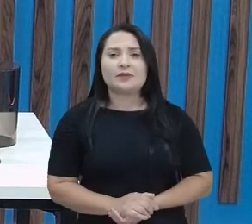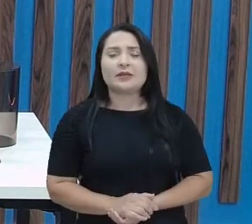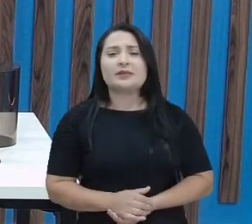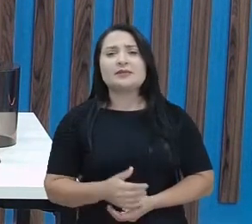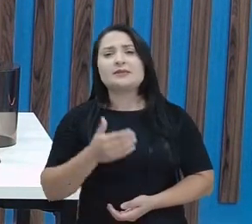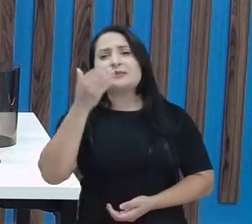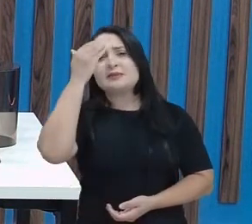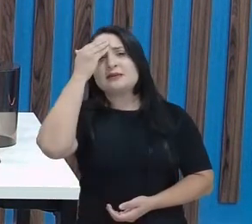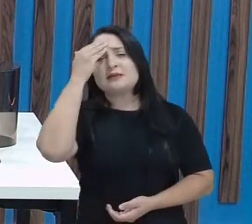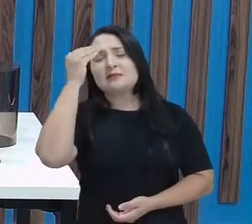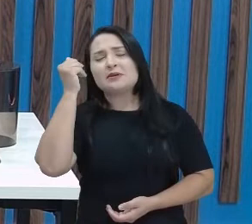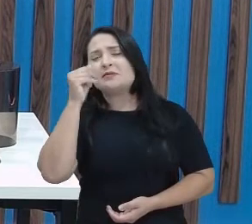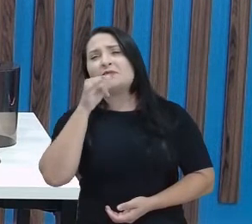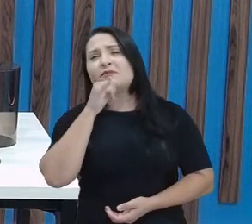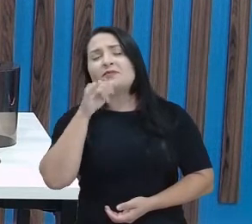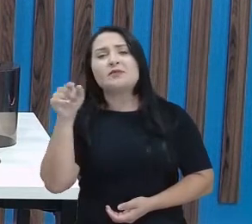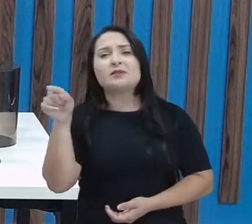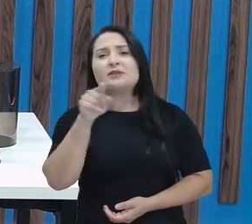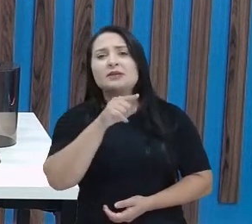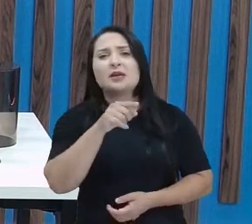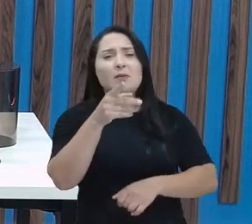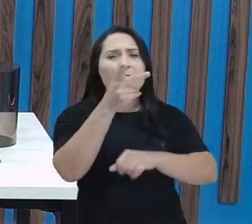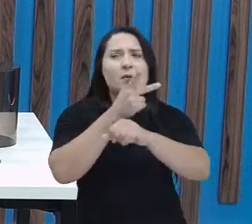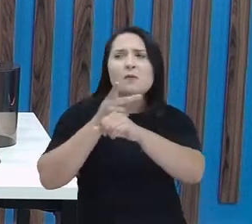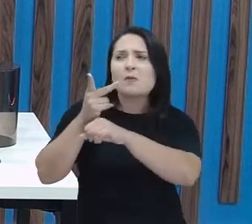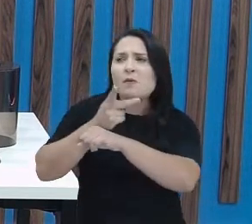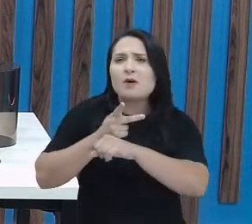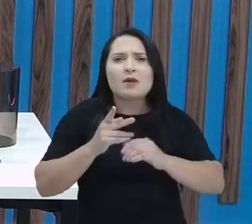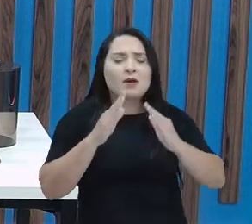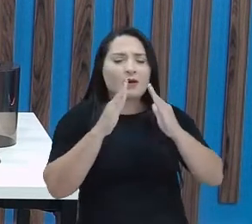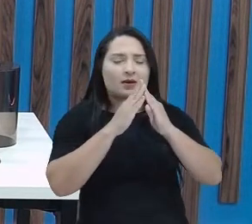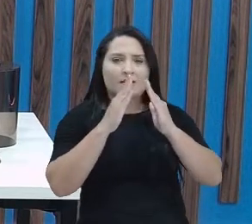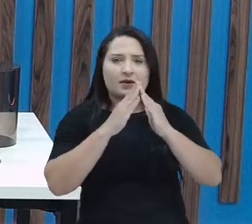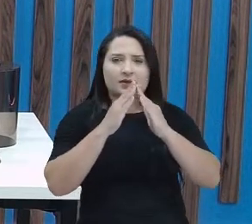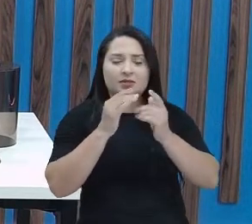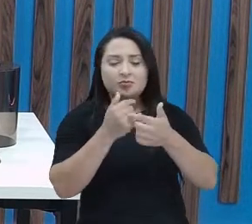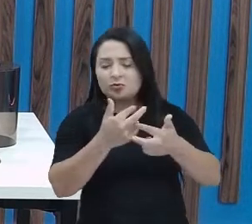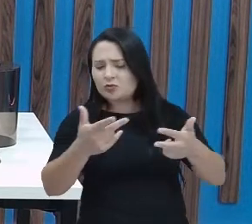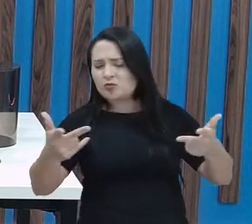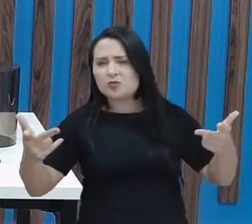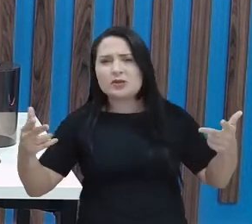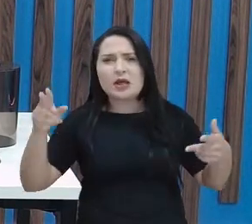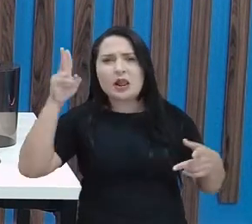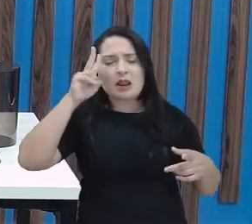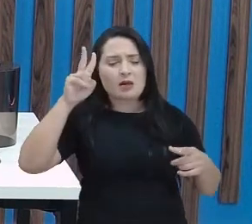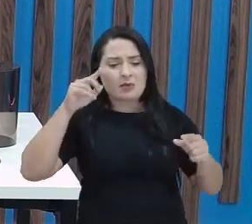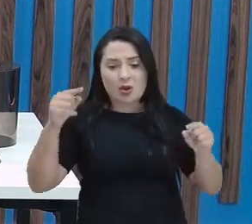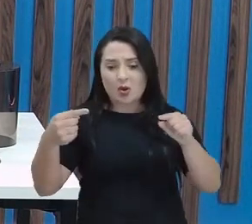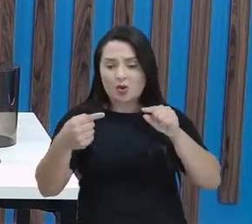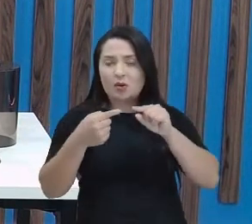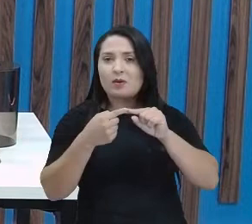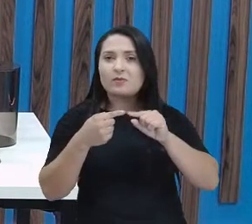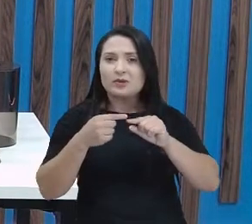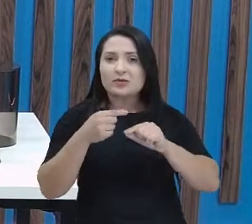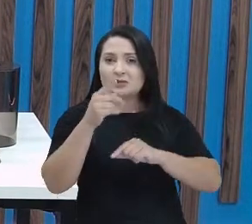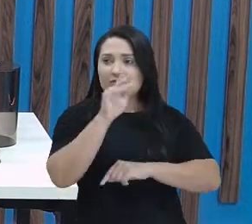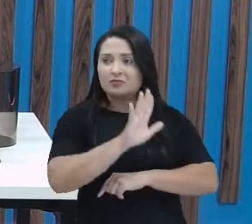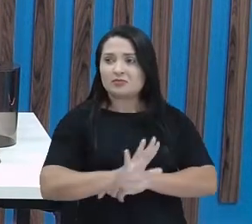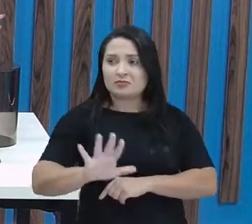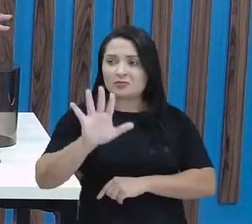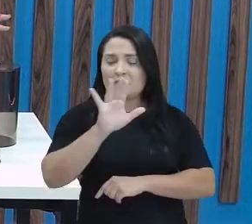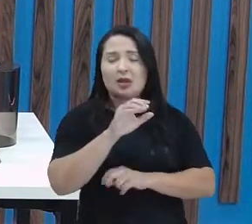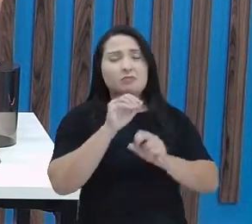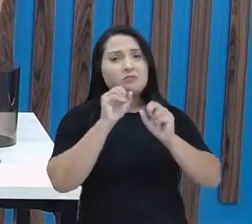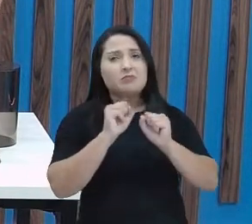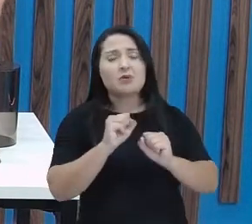vocês procurem em casa objetos que lembrem o formato dessas figuras, ou que tenham